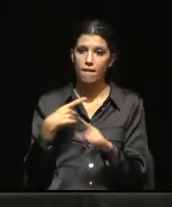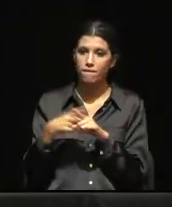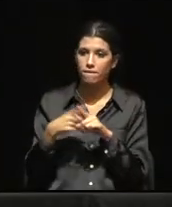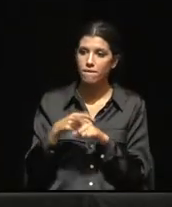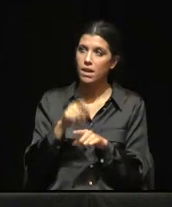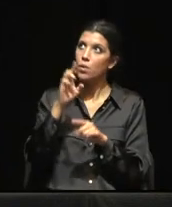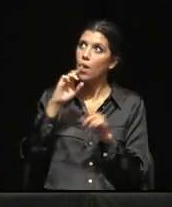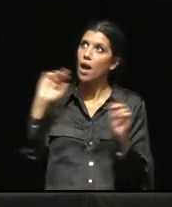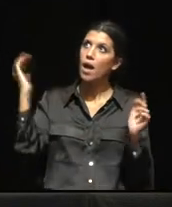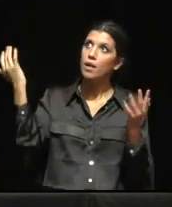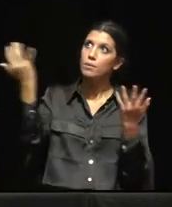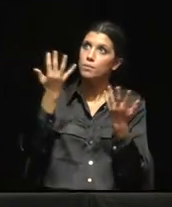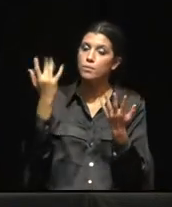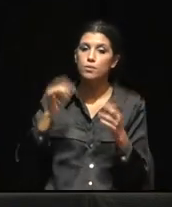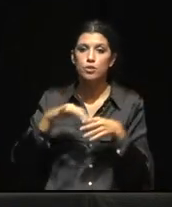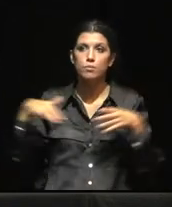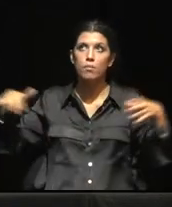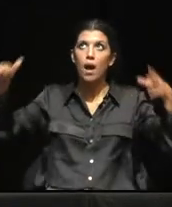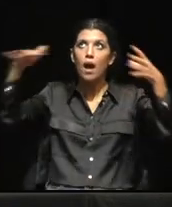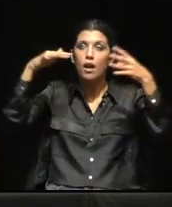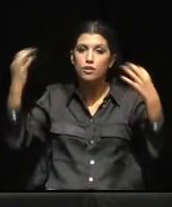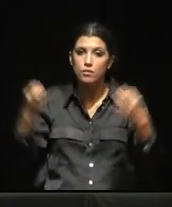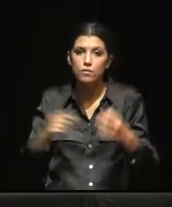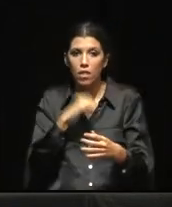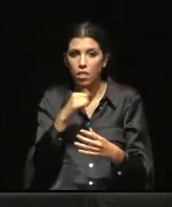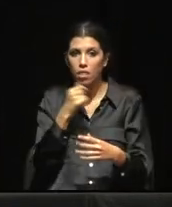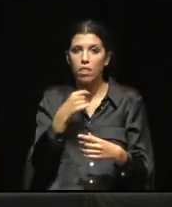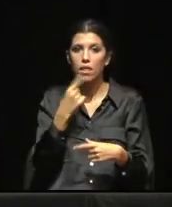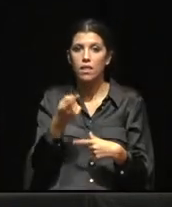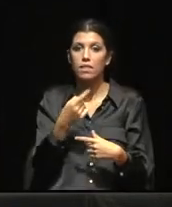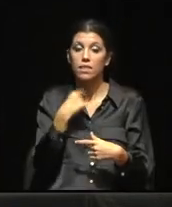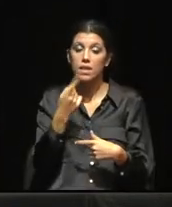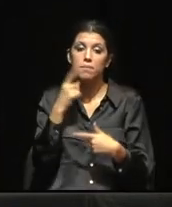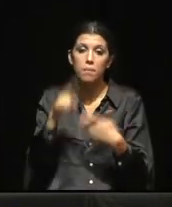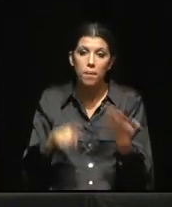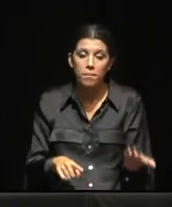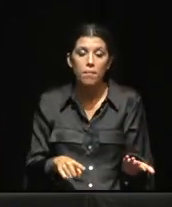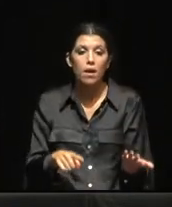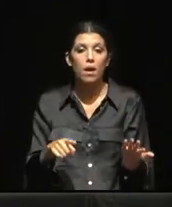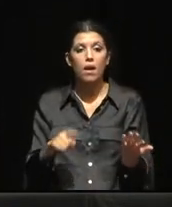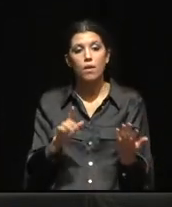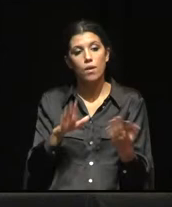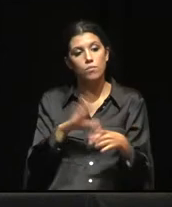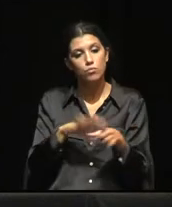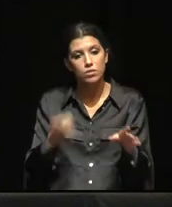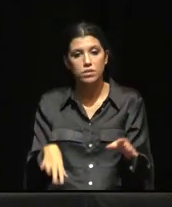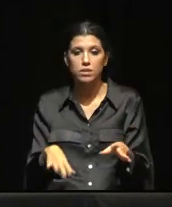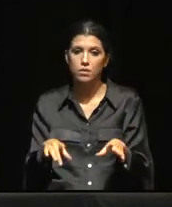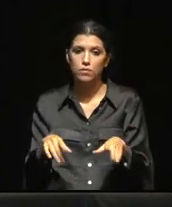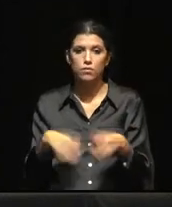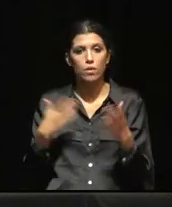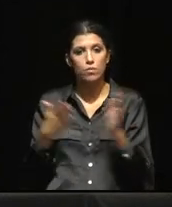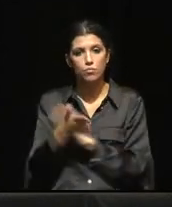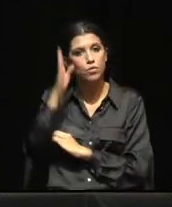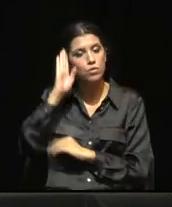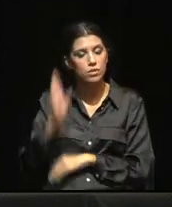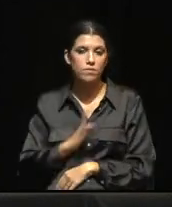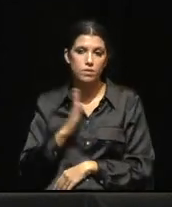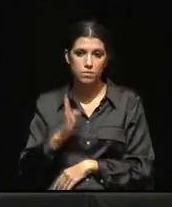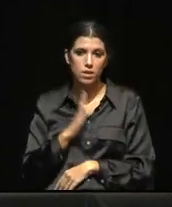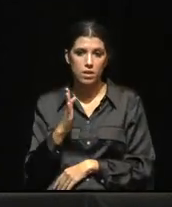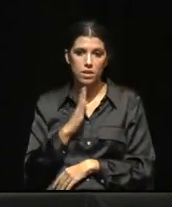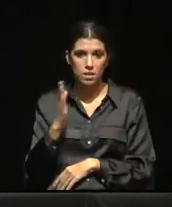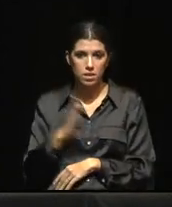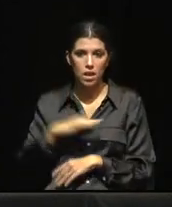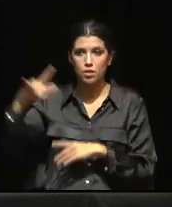pelo ar e pelo espaço como tantas vezes referiu razão pelo para razão que o terá levado a cumprir o serviço militar nas